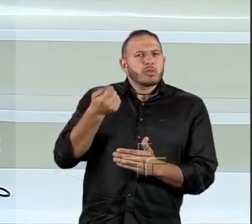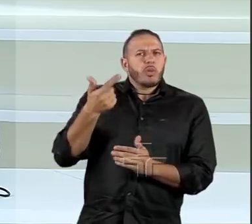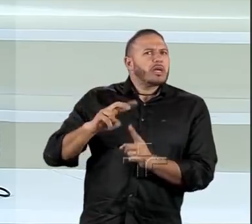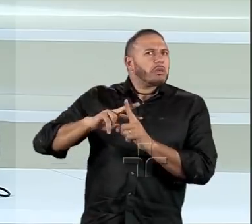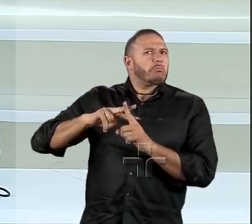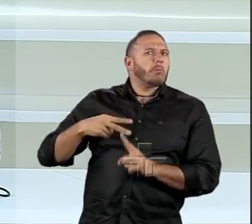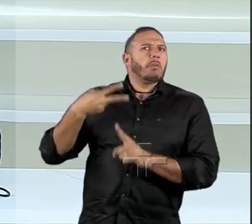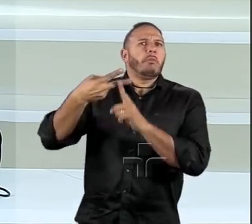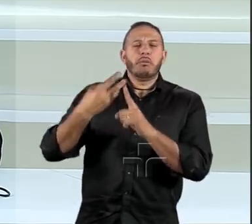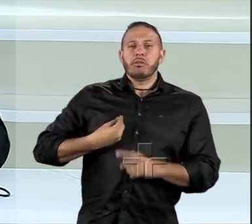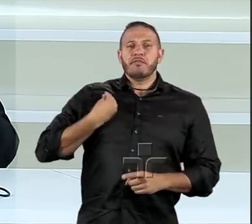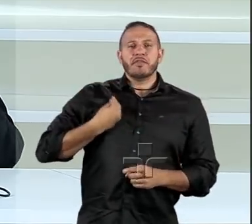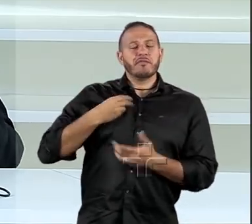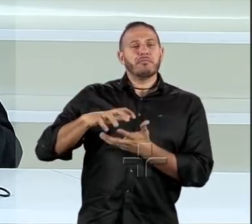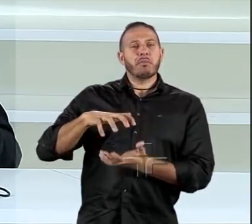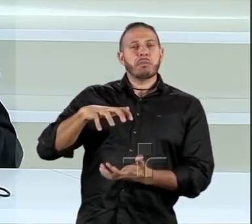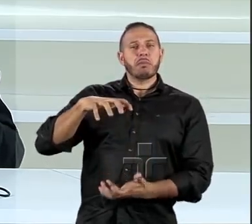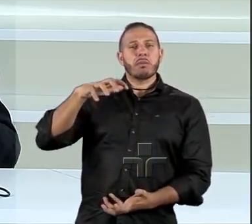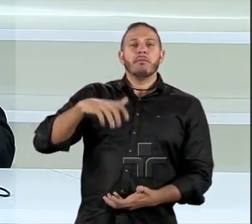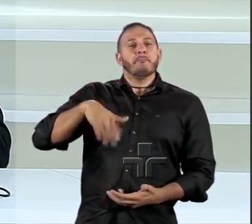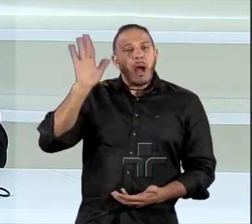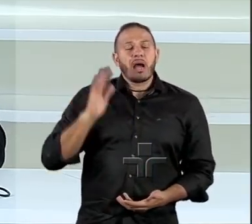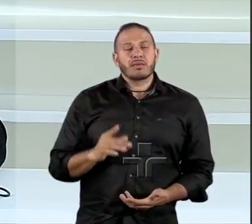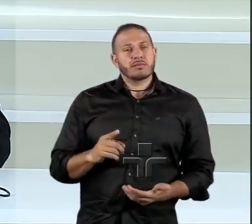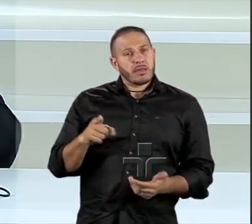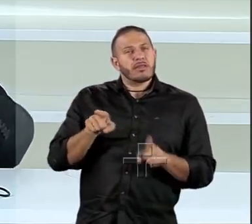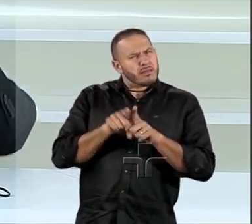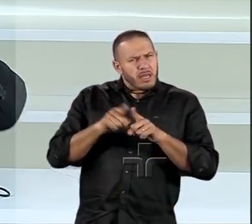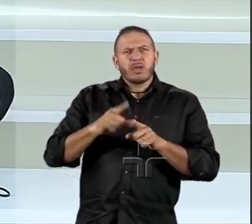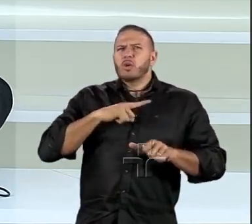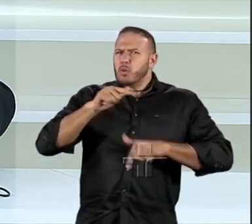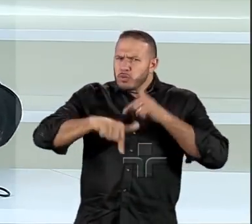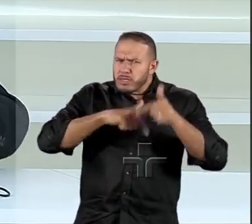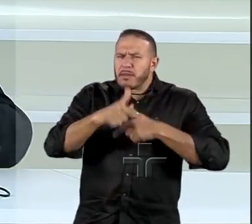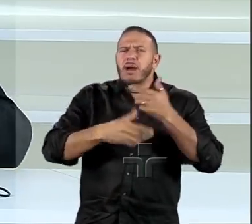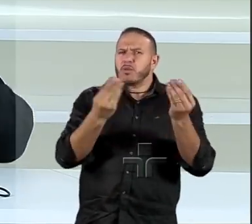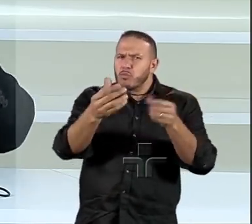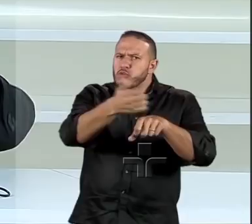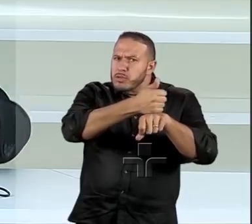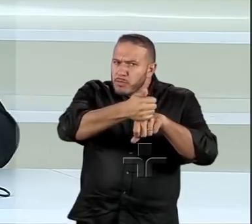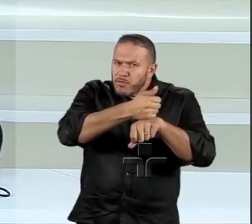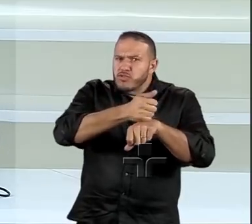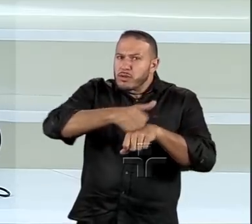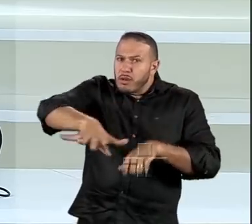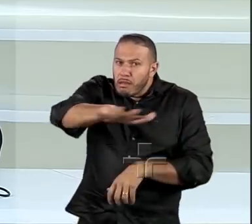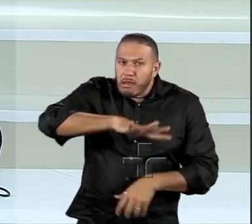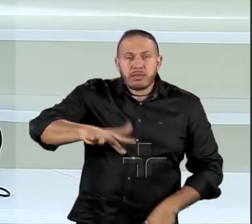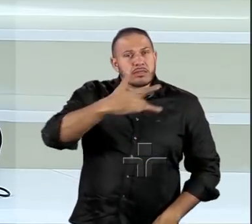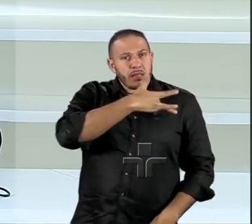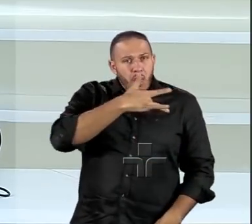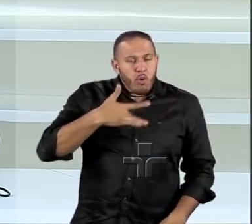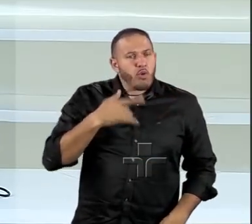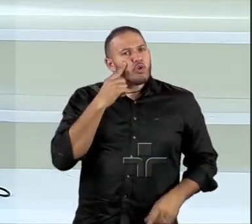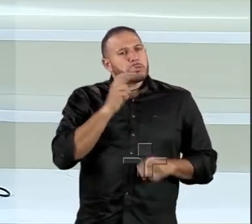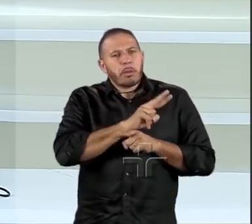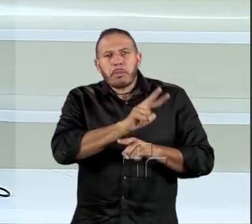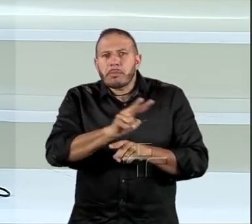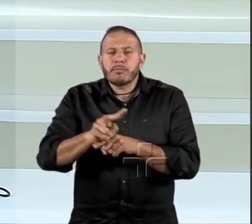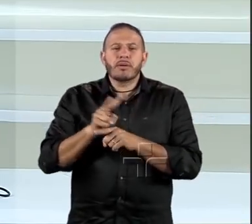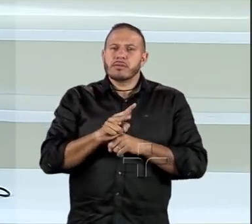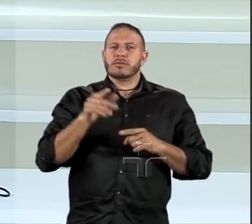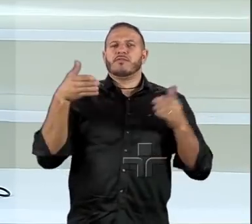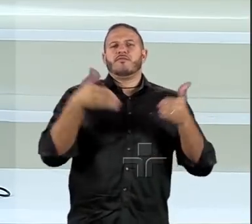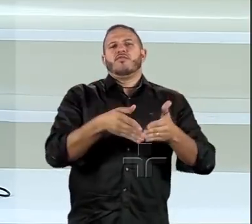essa expectativa de vida e tem um trabalho muito grande dos profissionais de saúde, das equipes sanitárias em cima disso. E, sem